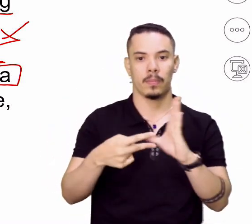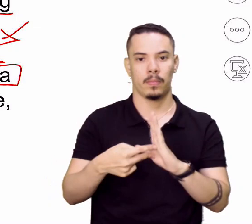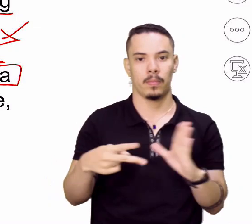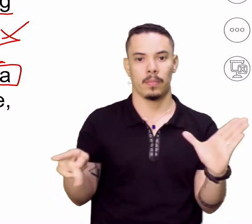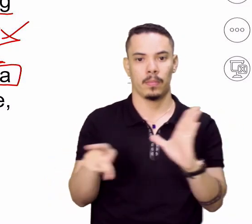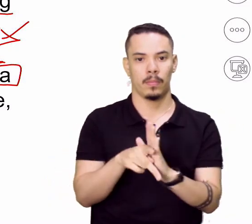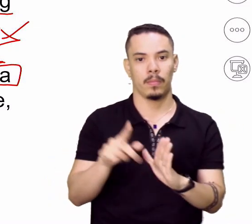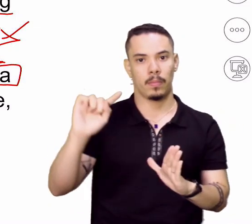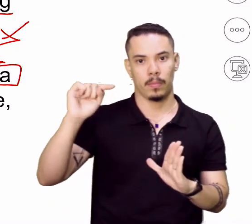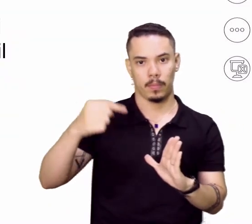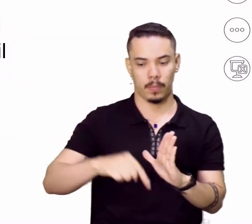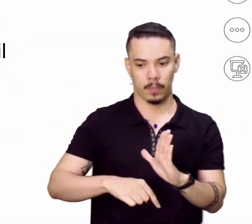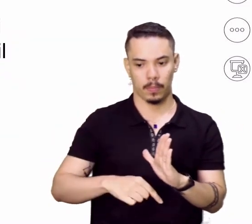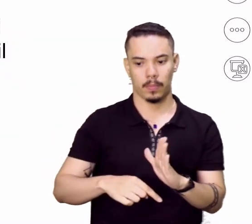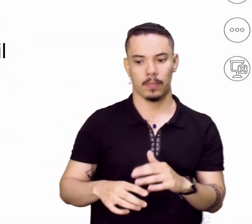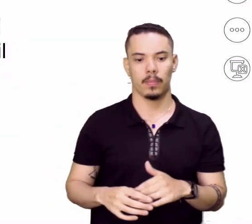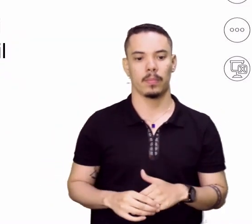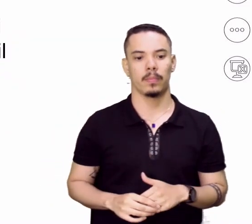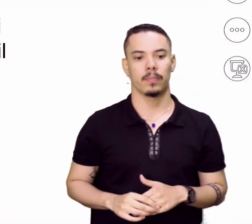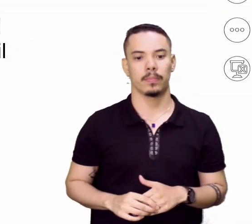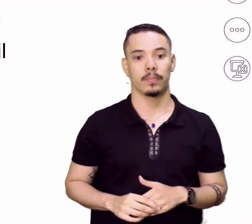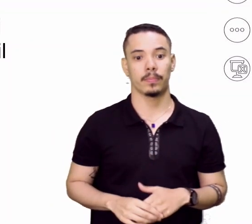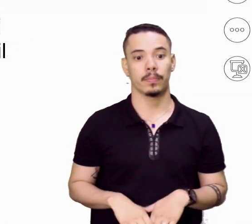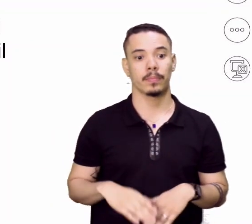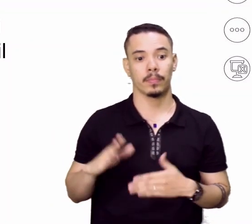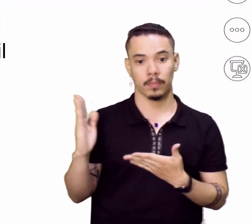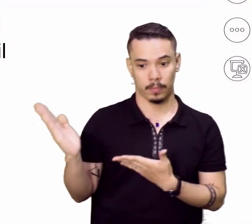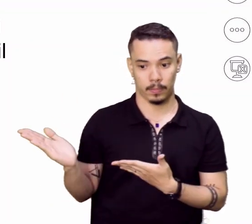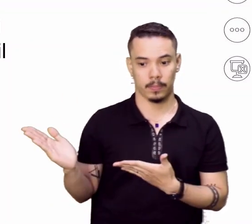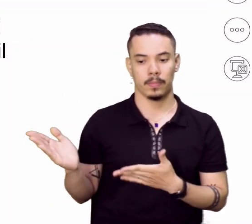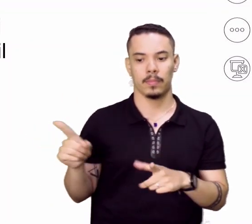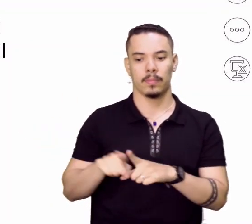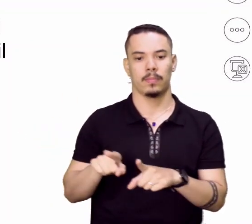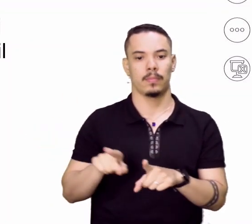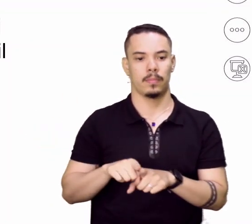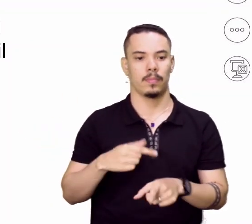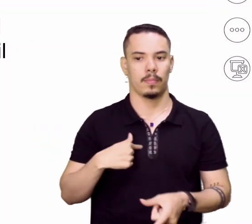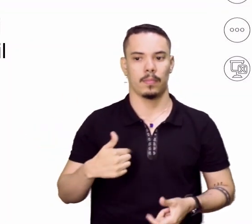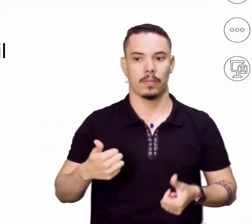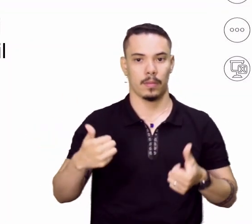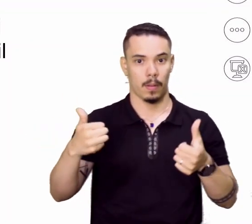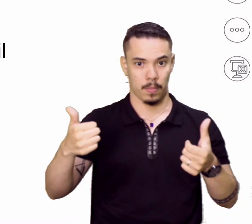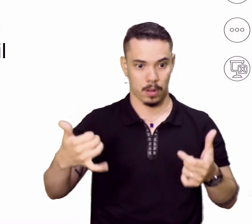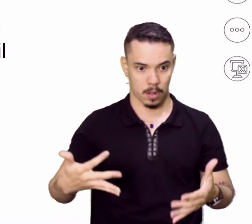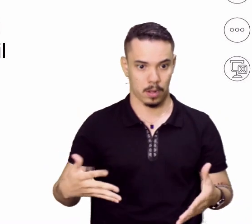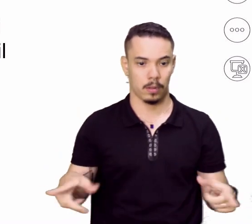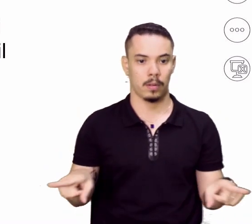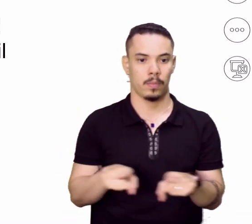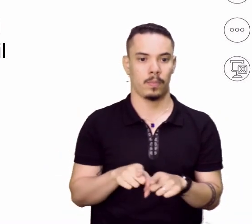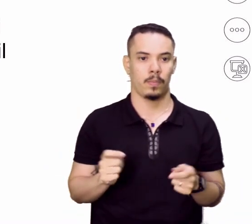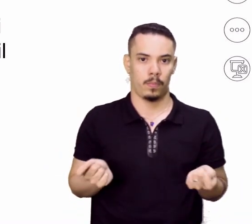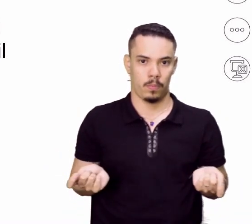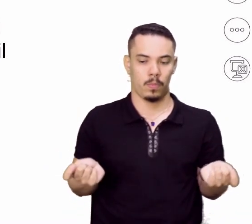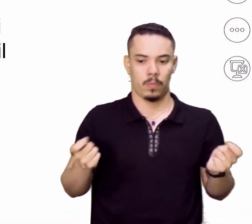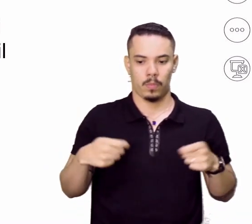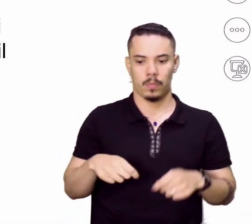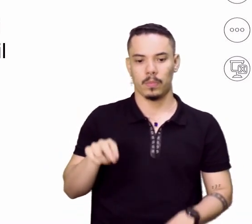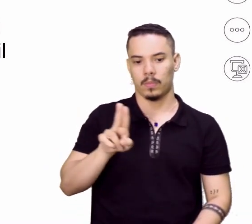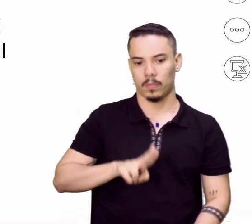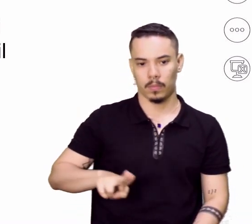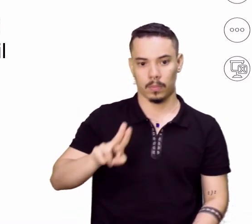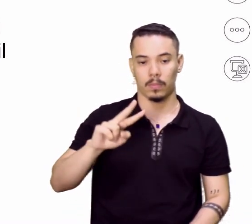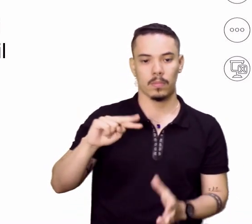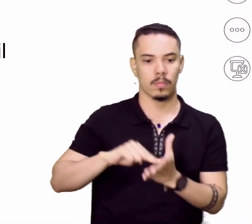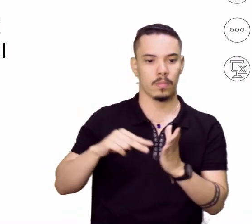significado. Aqui eu falei que você pode tirar a relative clause e ainda vai ter